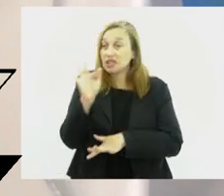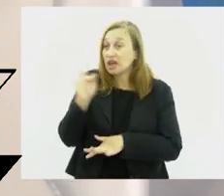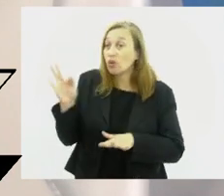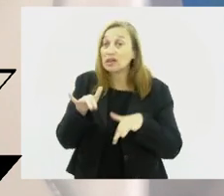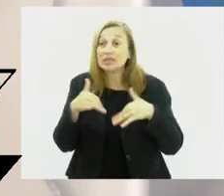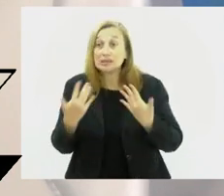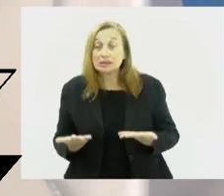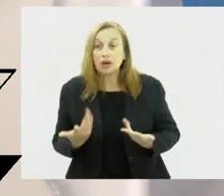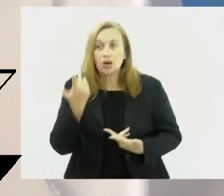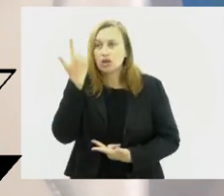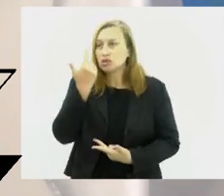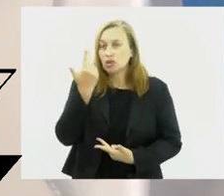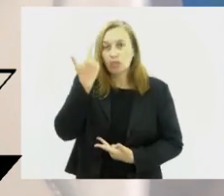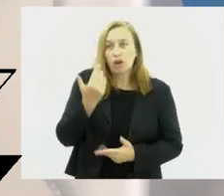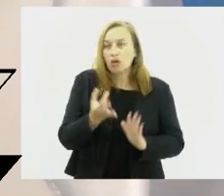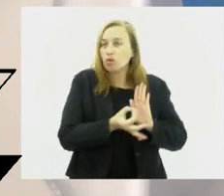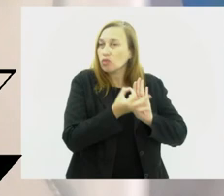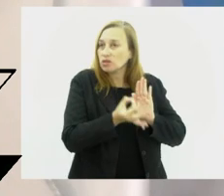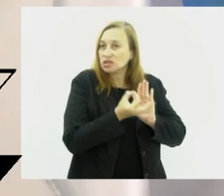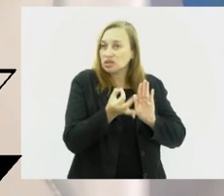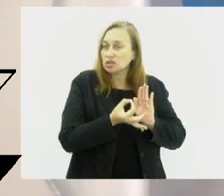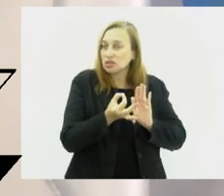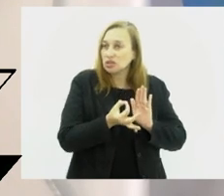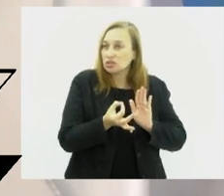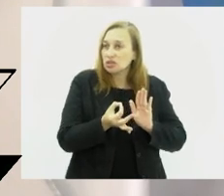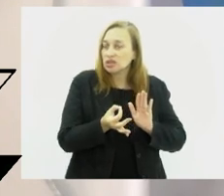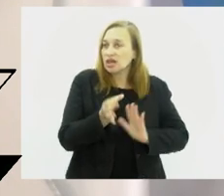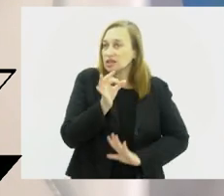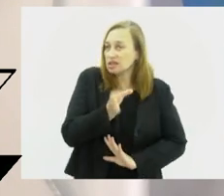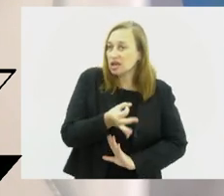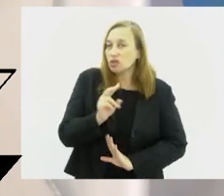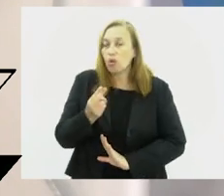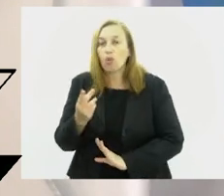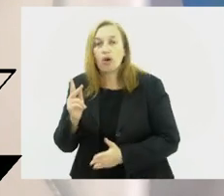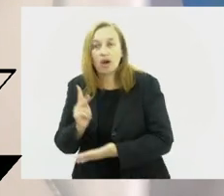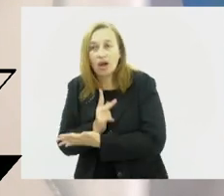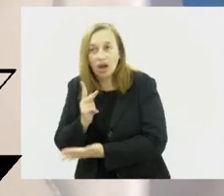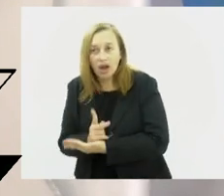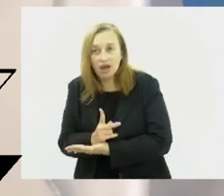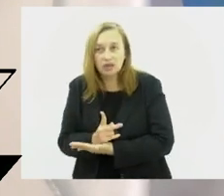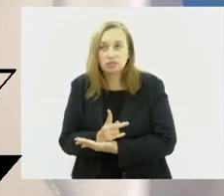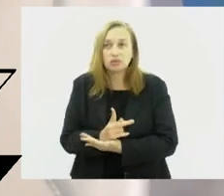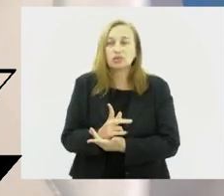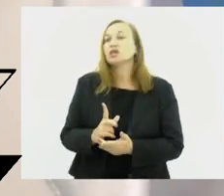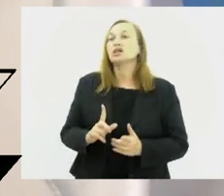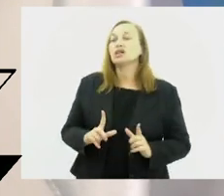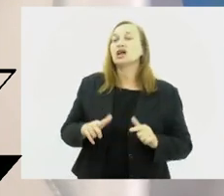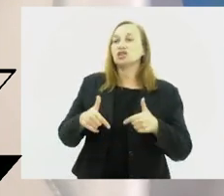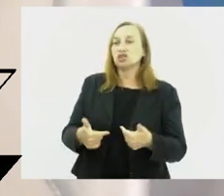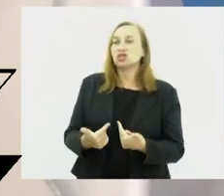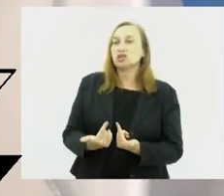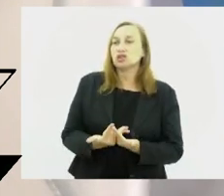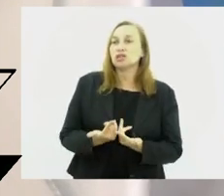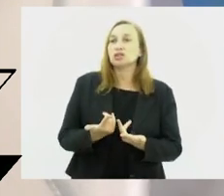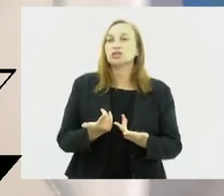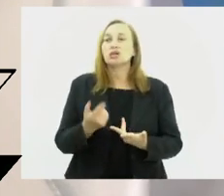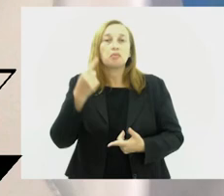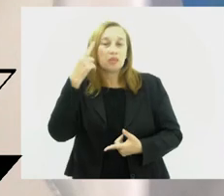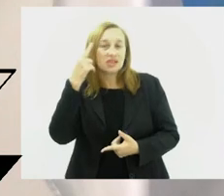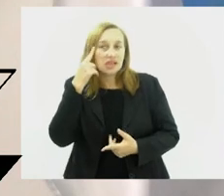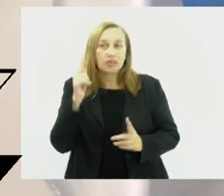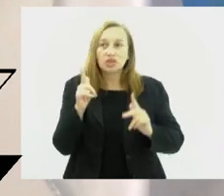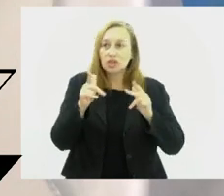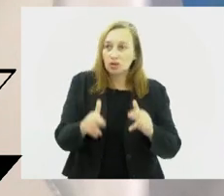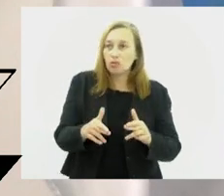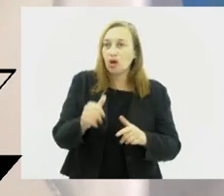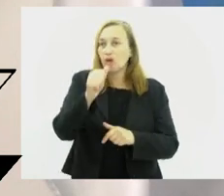é comum darmos pareceres sobre a ilegalidade quando contraria alguma lei. Da mesma forma, no mesmo exercício, na mesma lógica, as